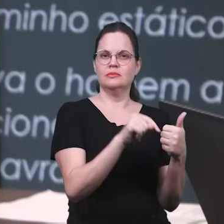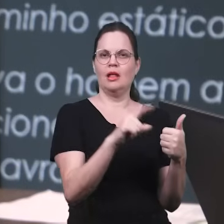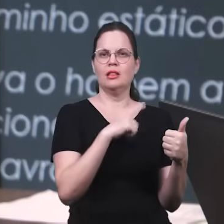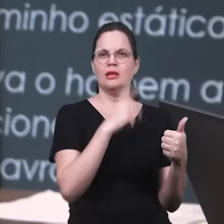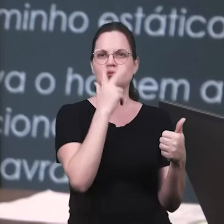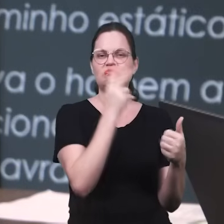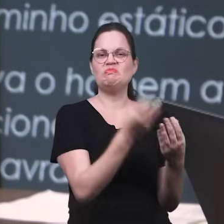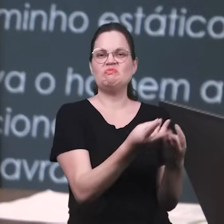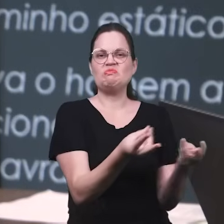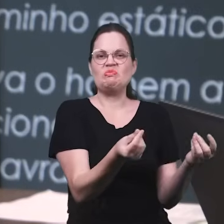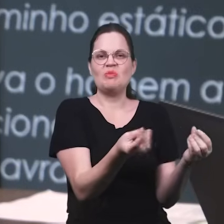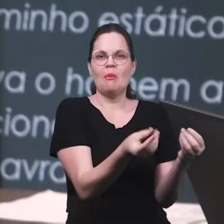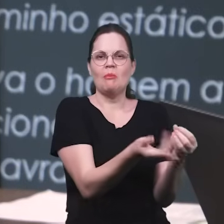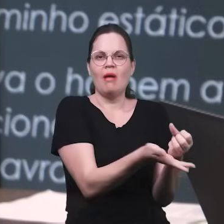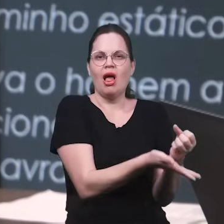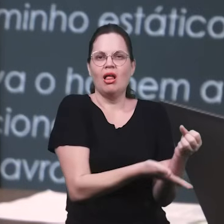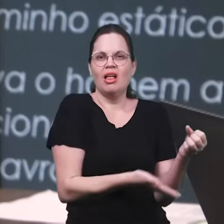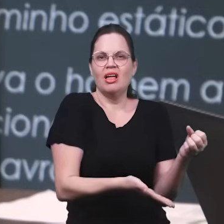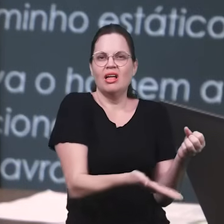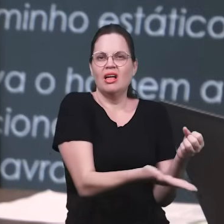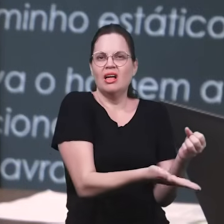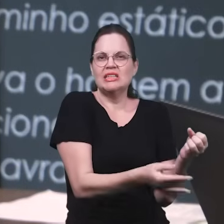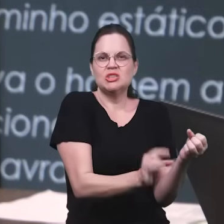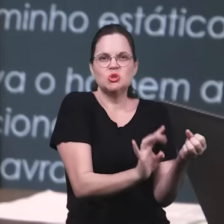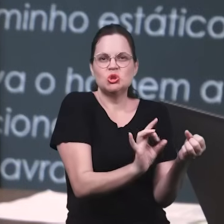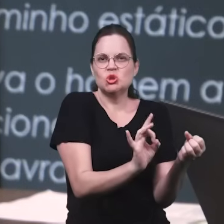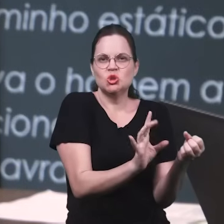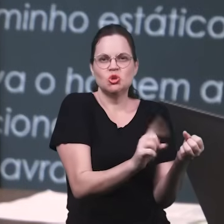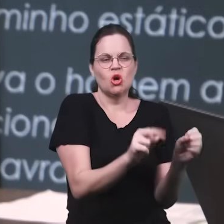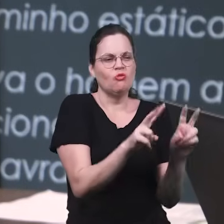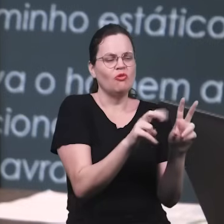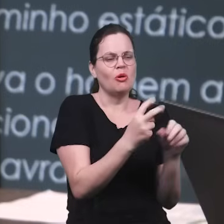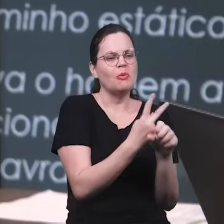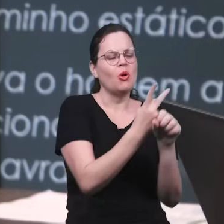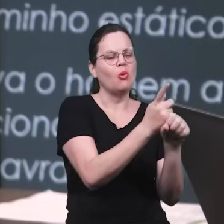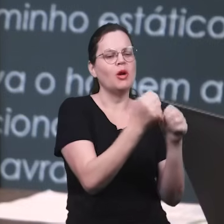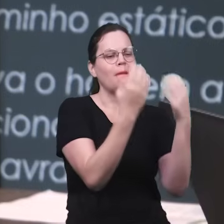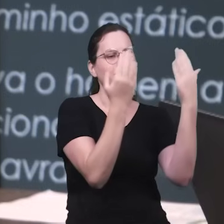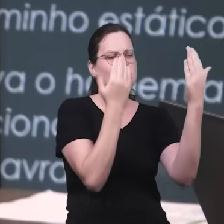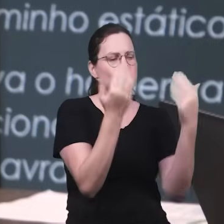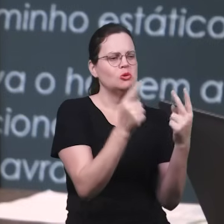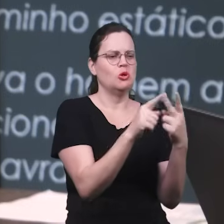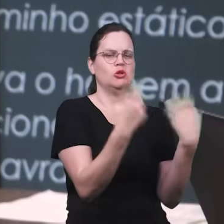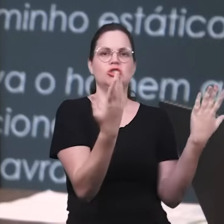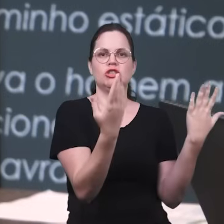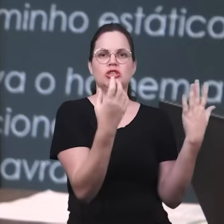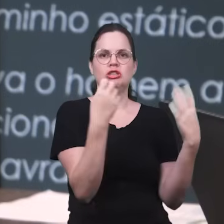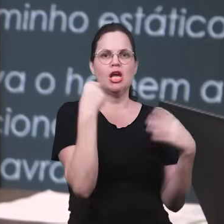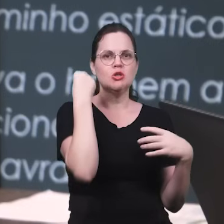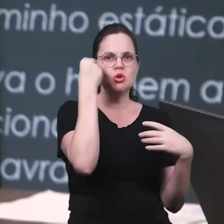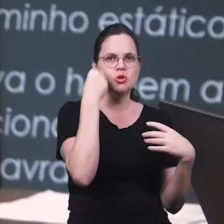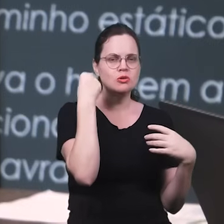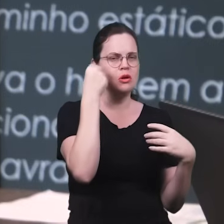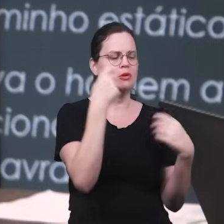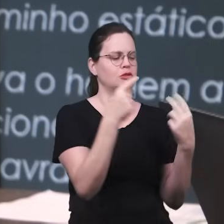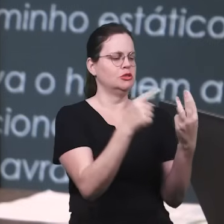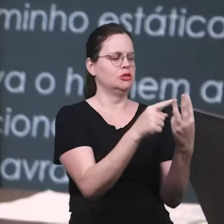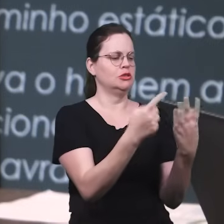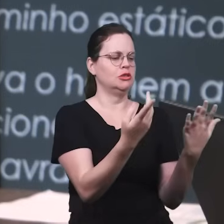superficialidade, recorrendo aos temas da psicologia, sociologia,